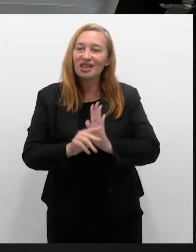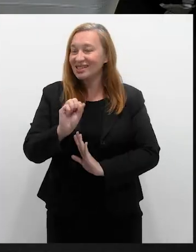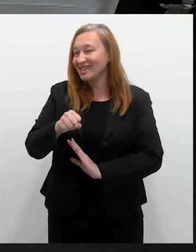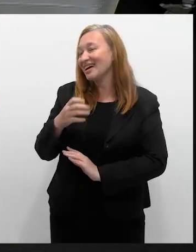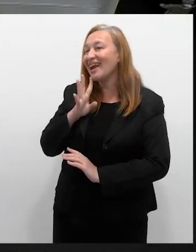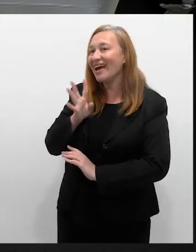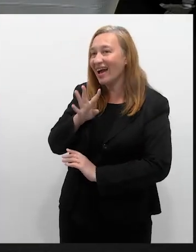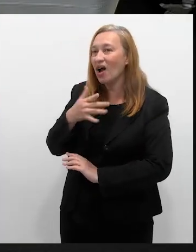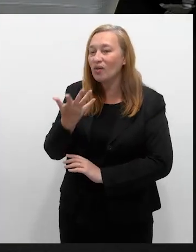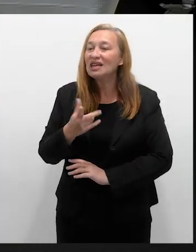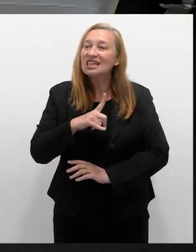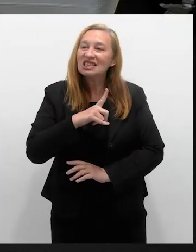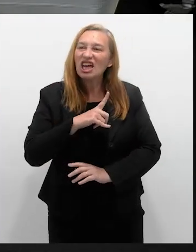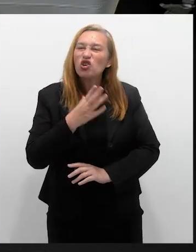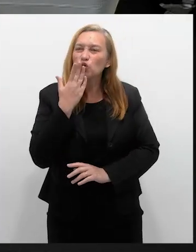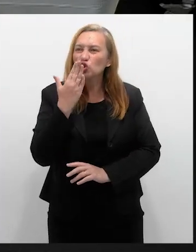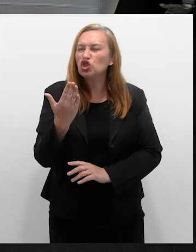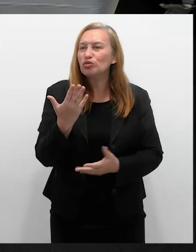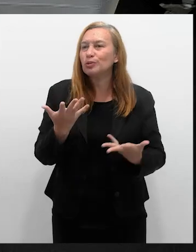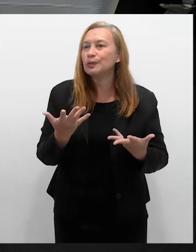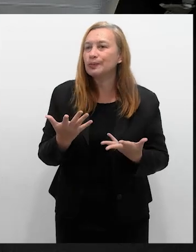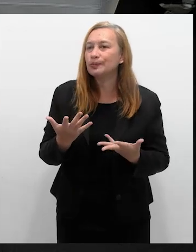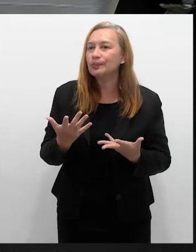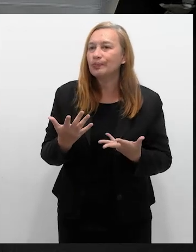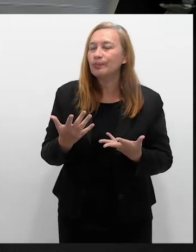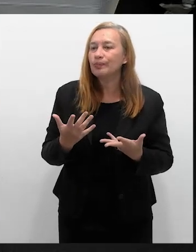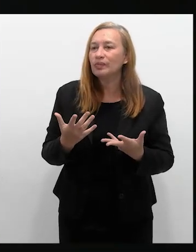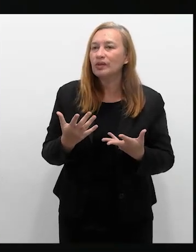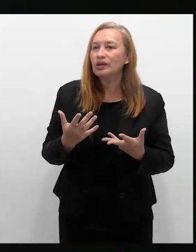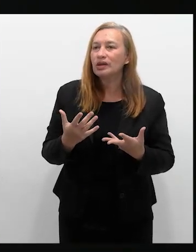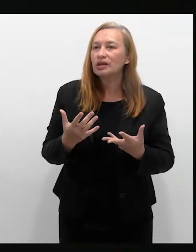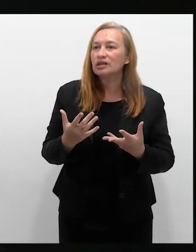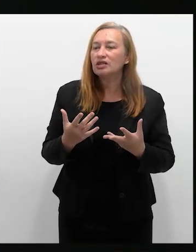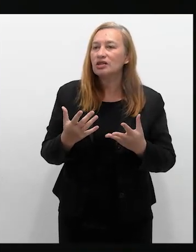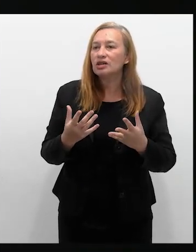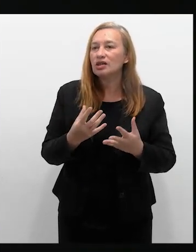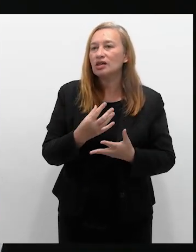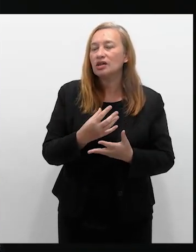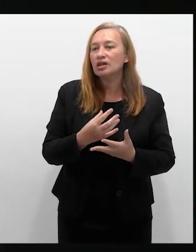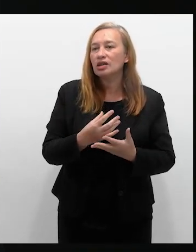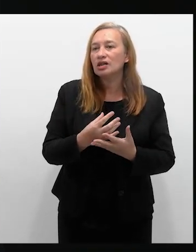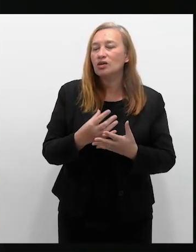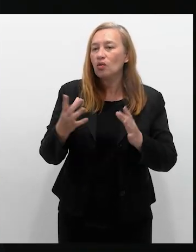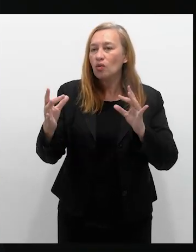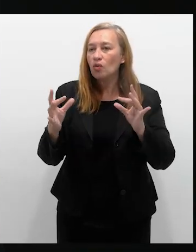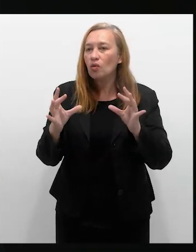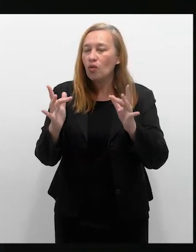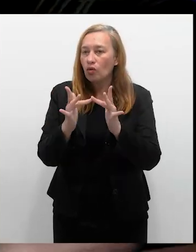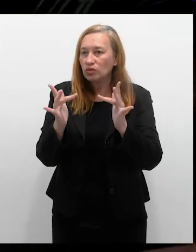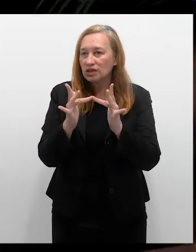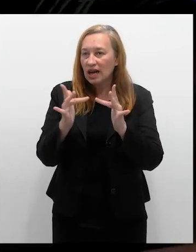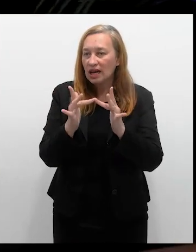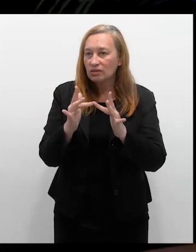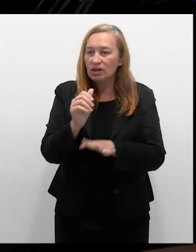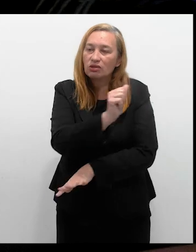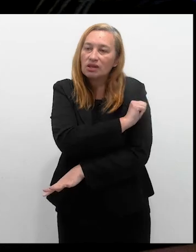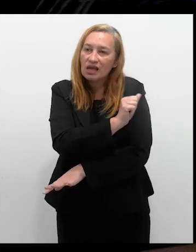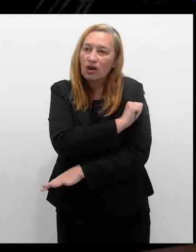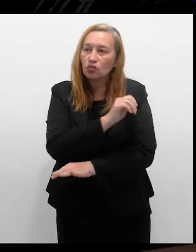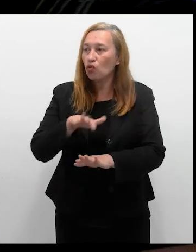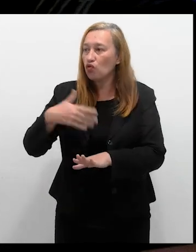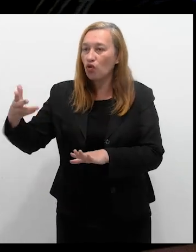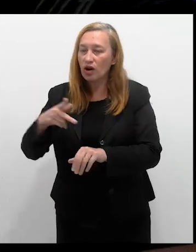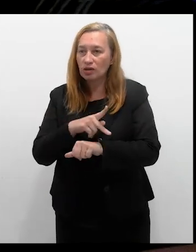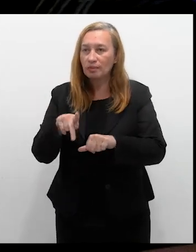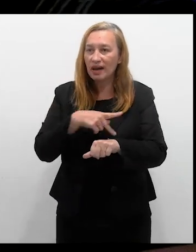do projeto. Ah, que legal. Sim. E existe vale a algum pena. tipo de intercâmbio entre os alunos? Sim. Fora do país e aqui